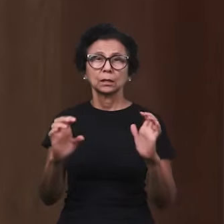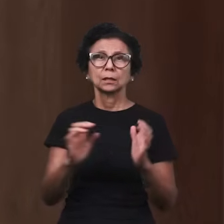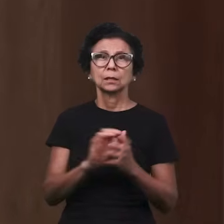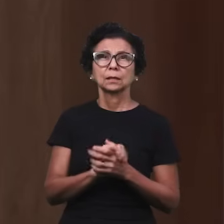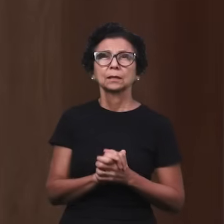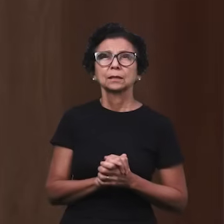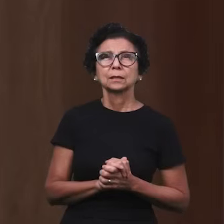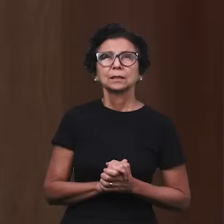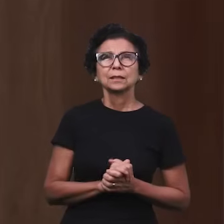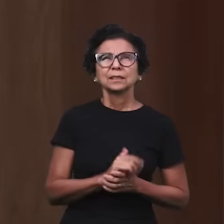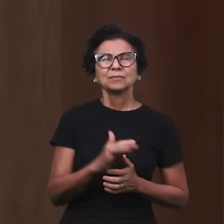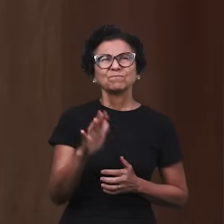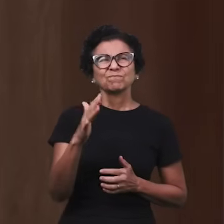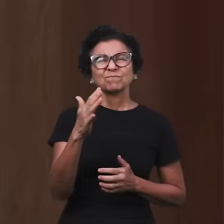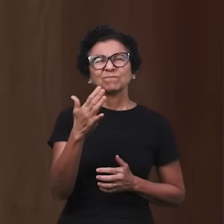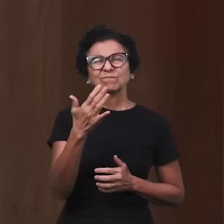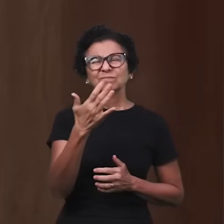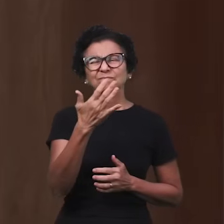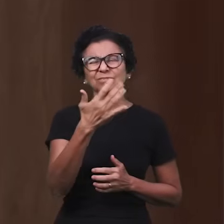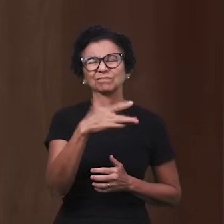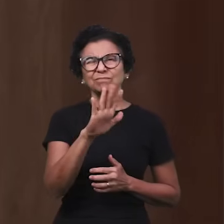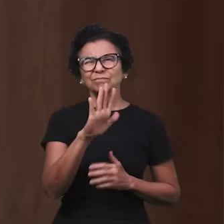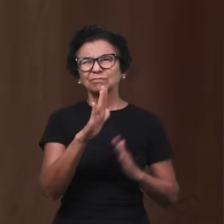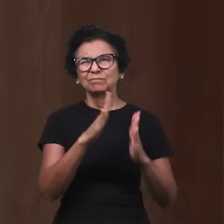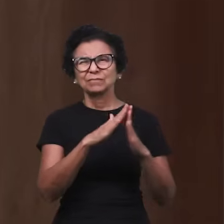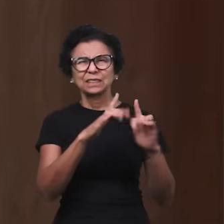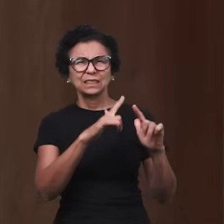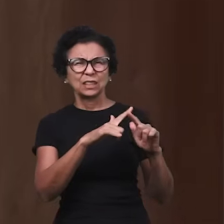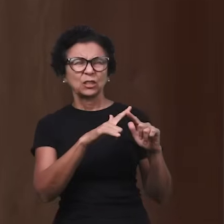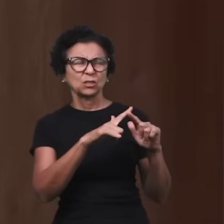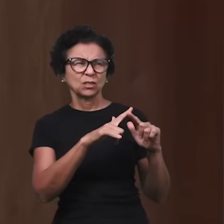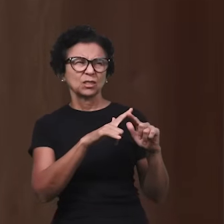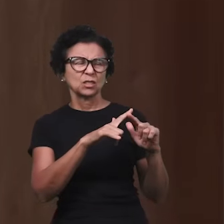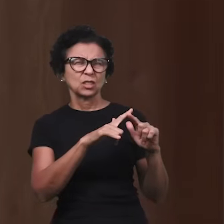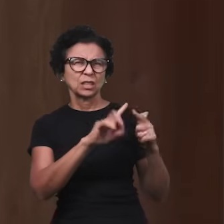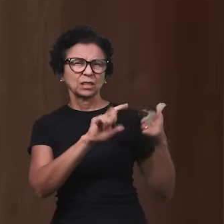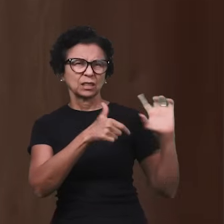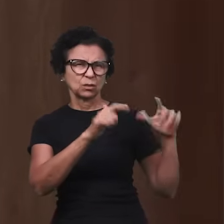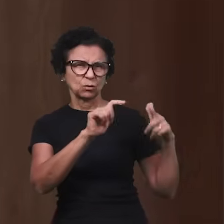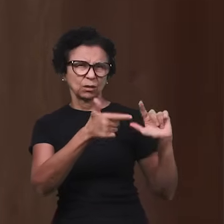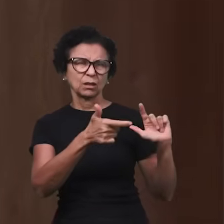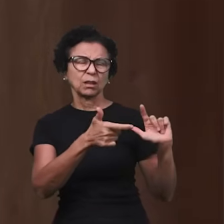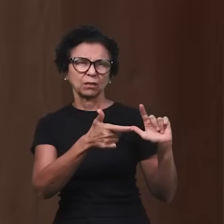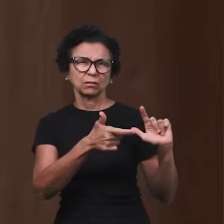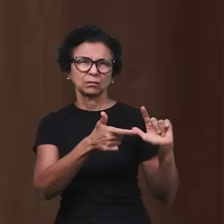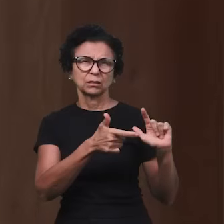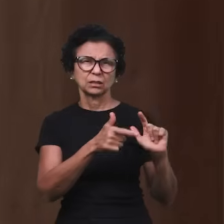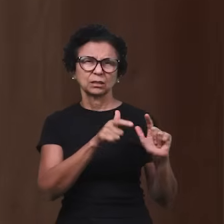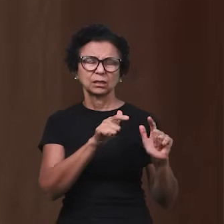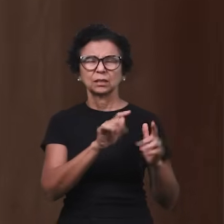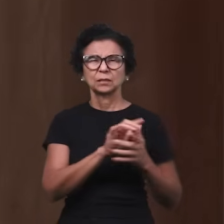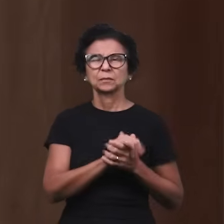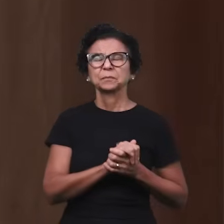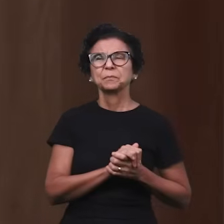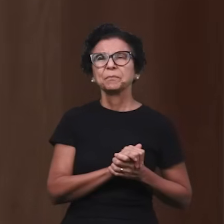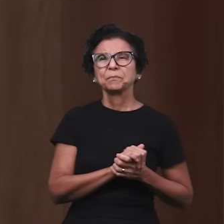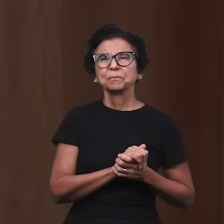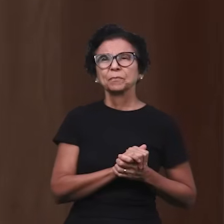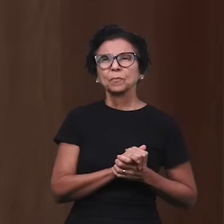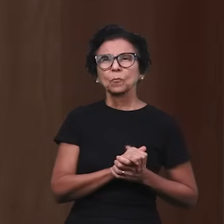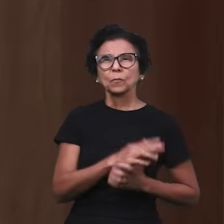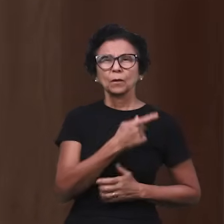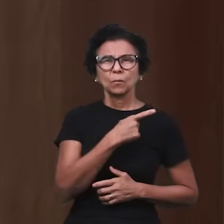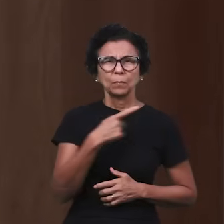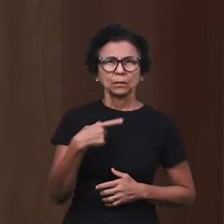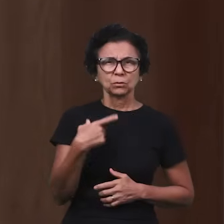bispo da igreja anglicana, não sei lá, uma igreja dessa aí, protestante. Ele começa a usar a didática,